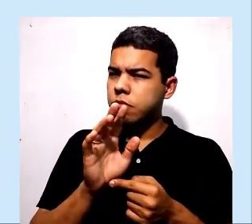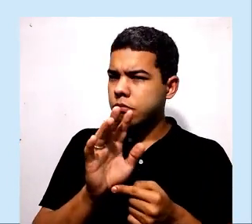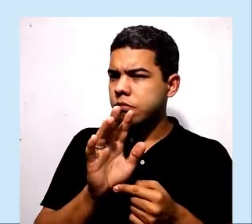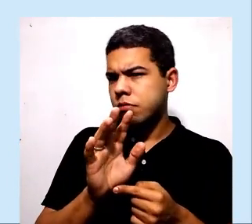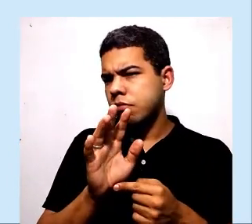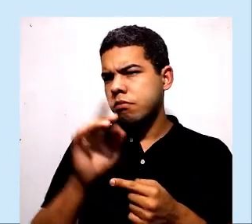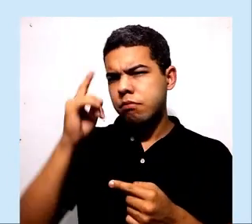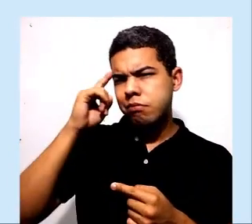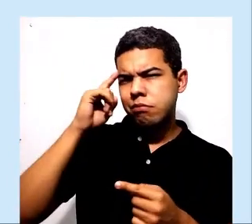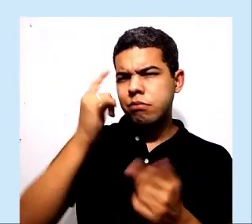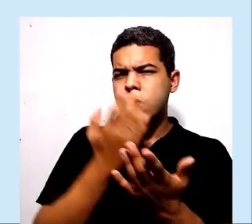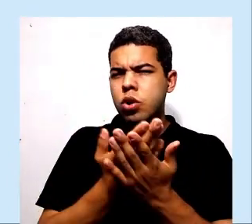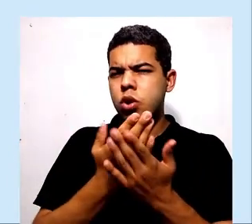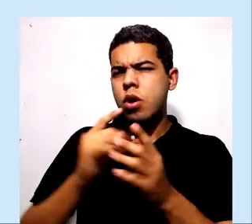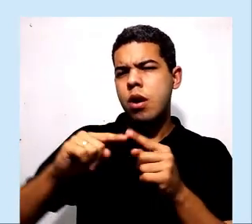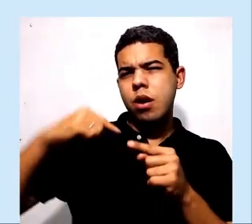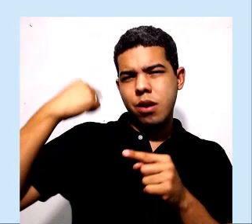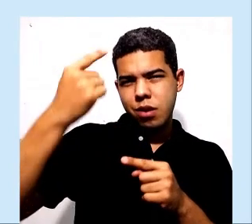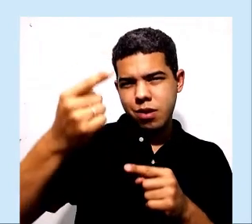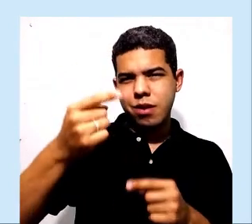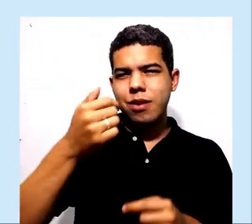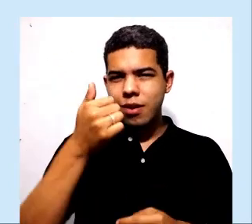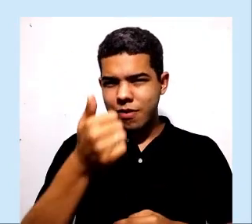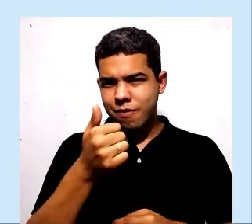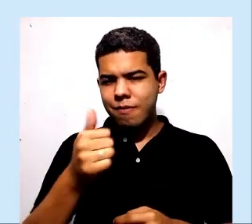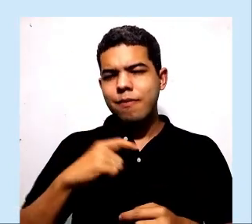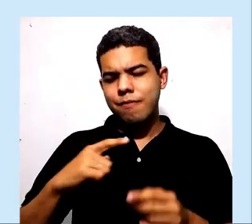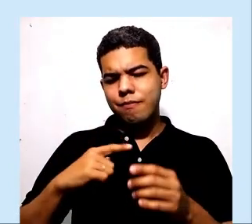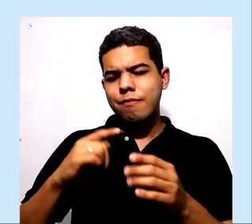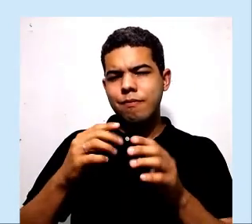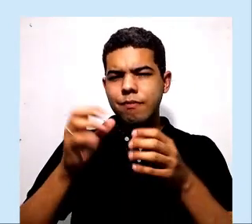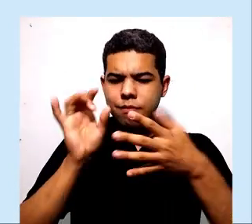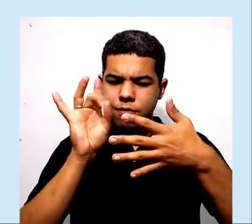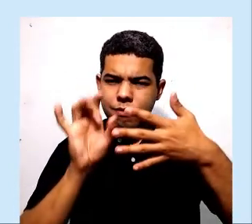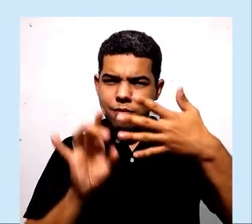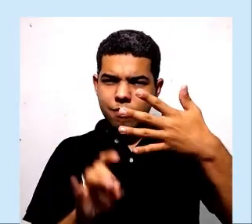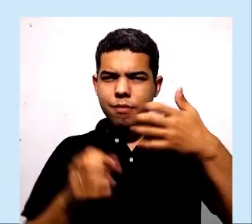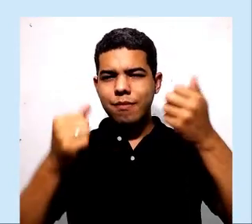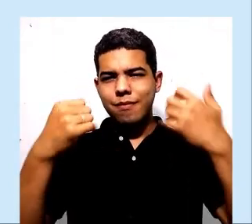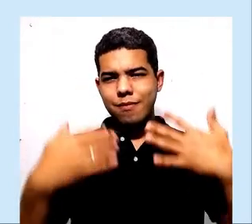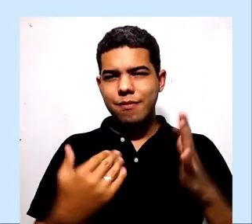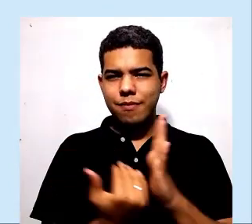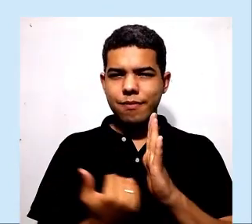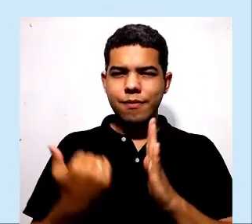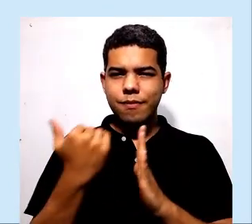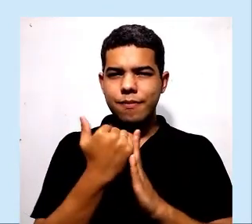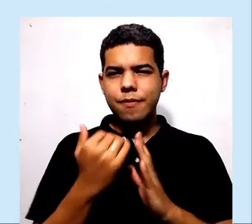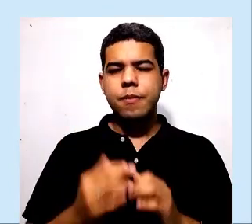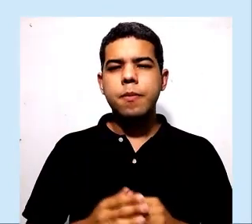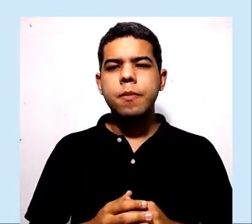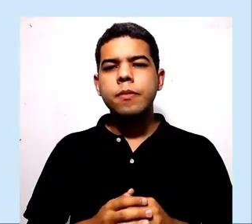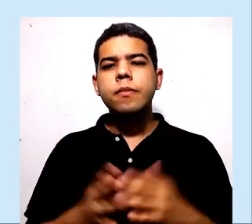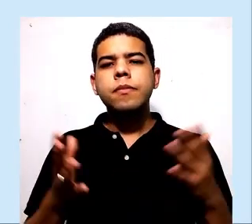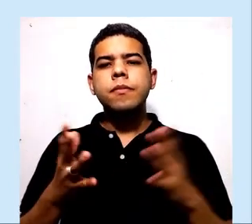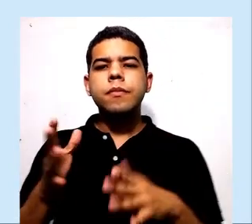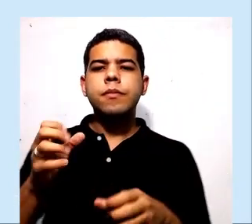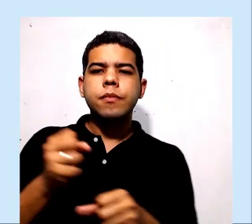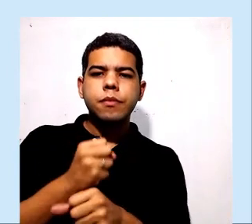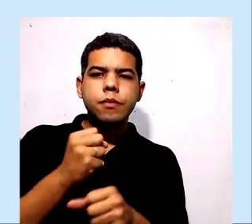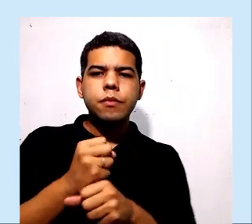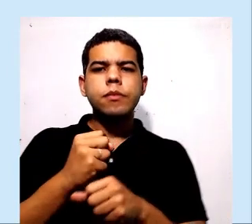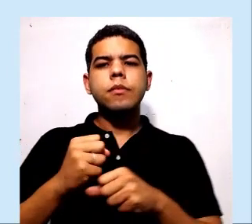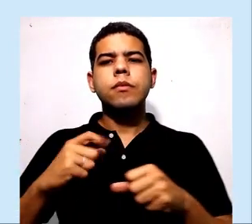essa questionamento para a próxima aula que iremos abordar com mais detalhes. Beleza? Então, veja agora a